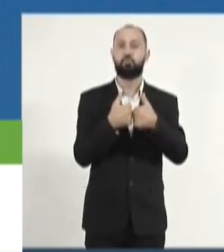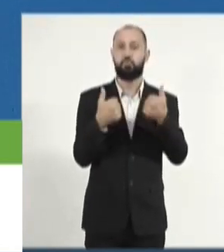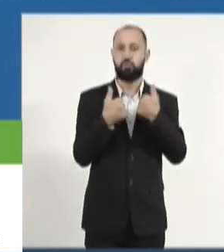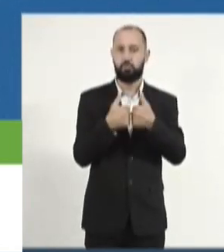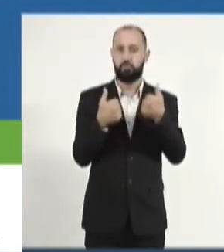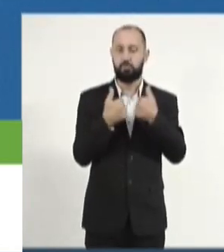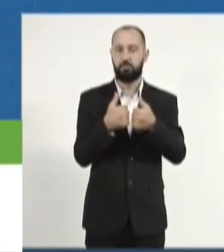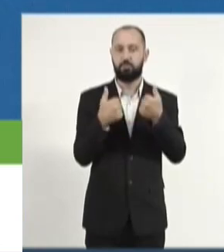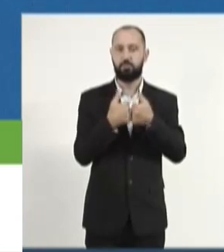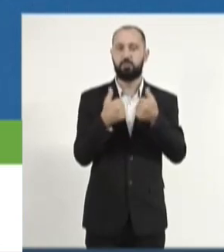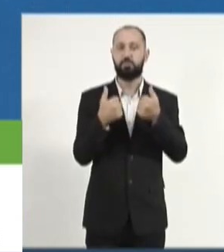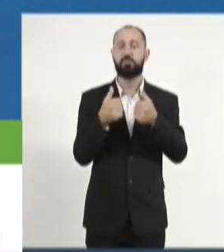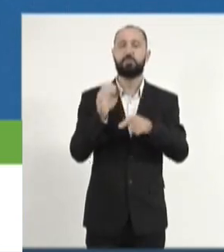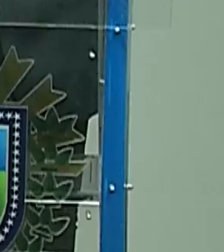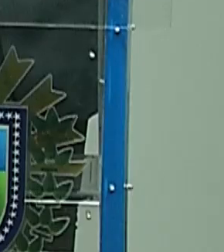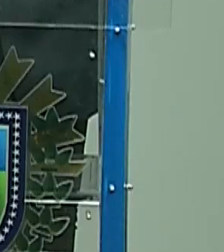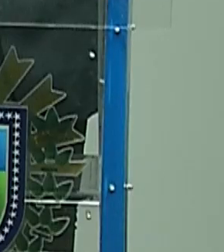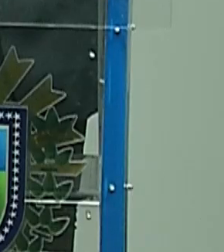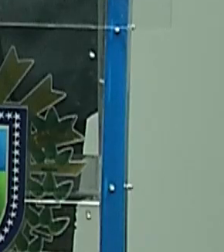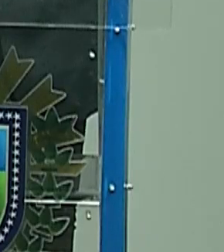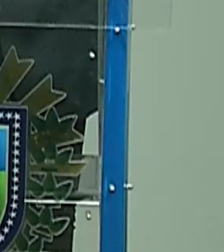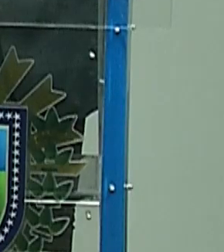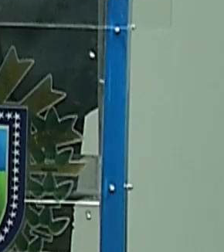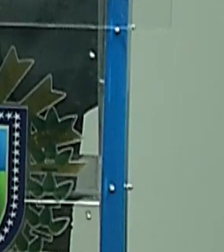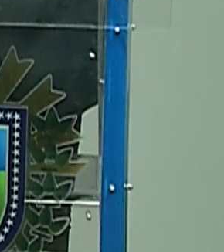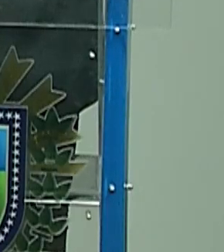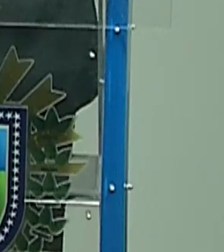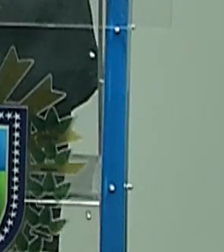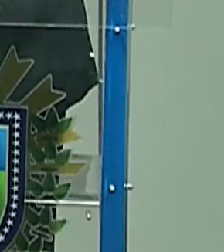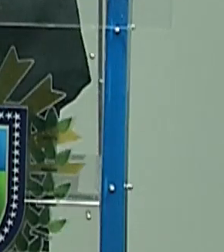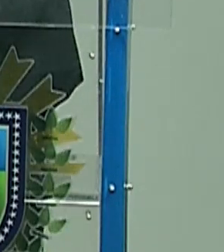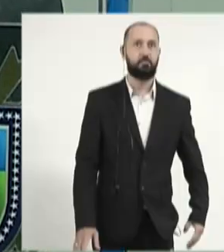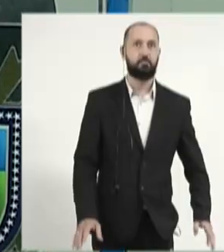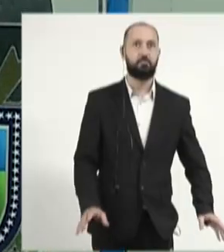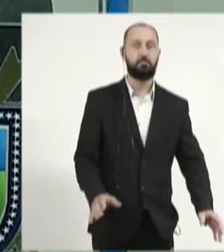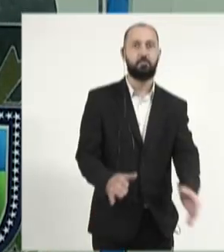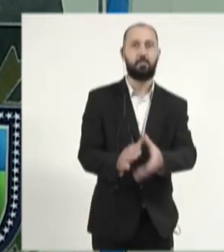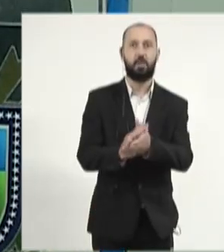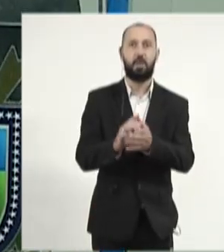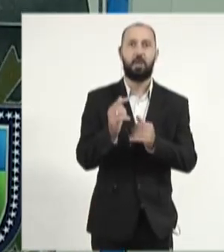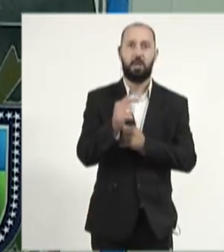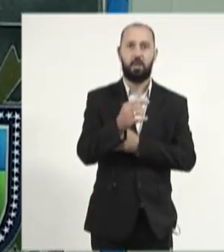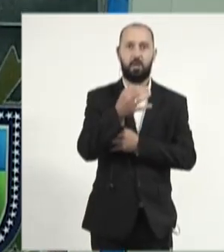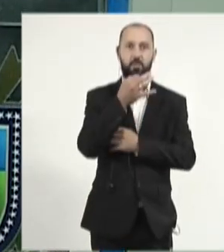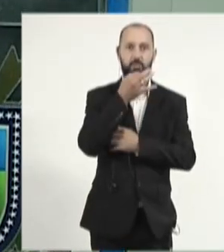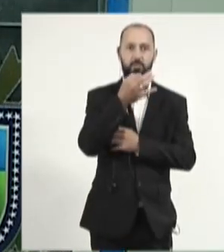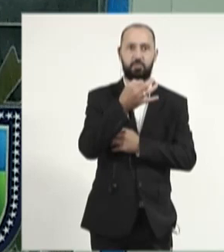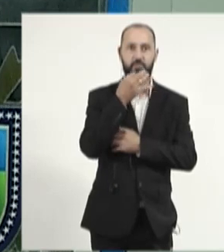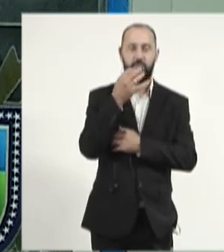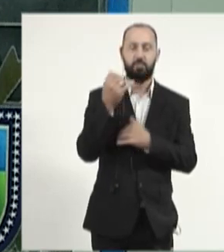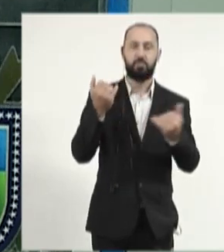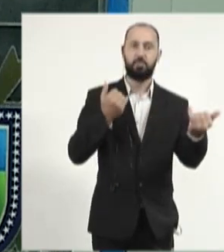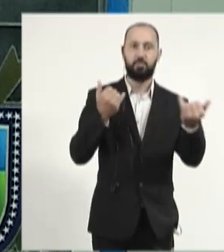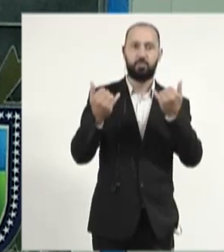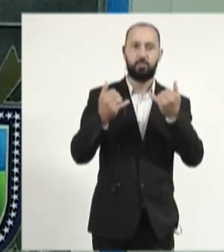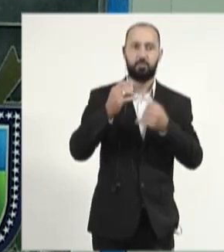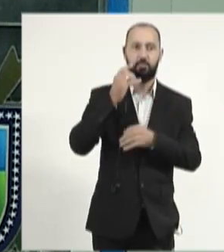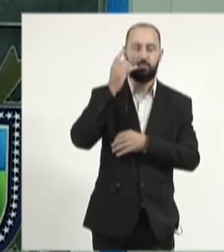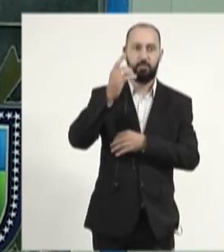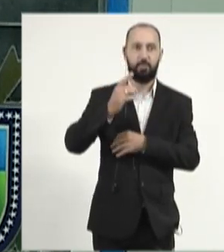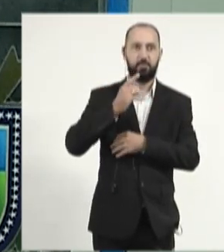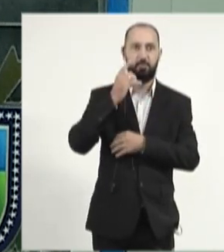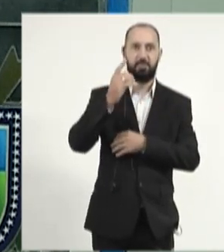ônibus interestadual. Era isso. Então aí, a indicação com o pedido de informações do deputado